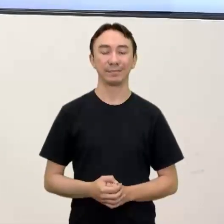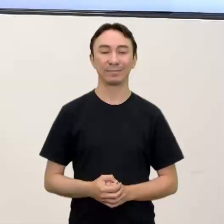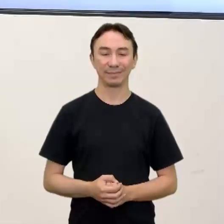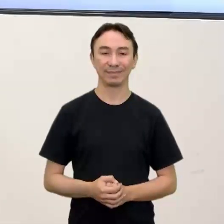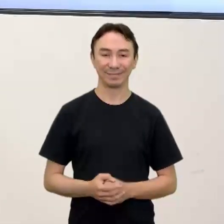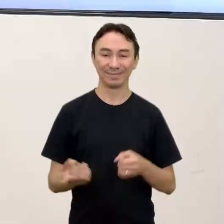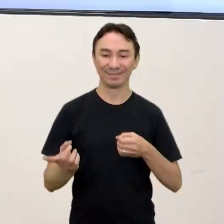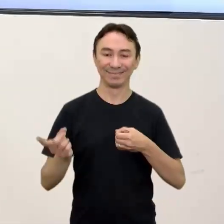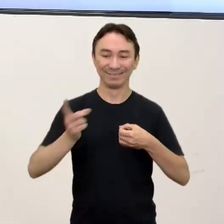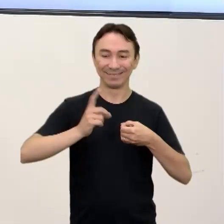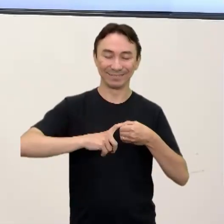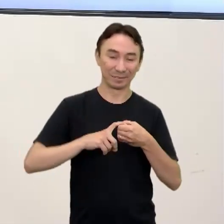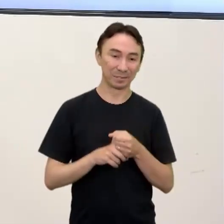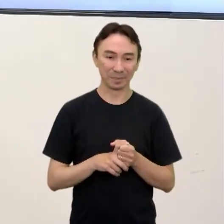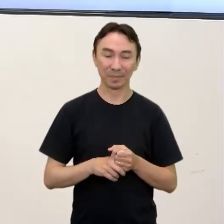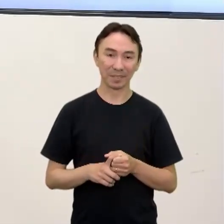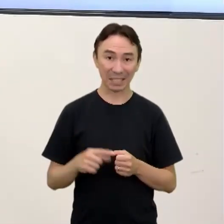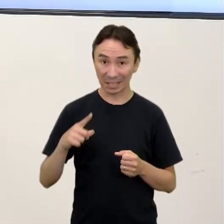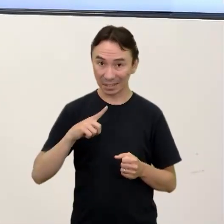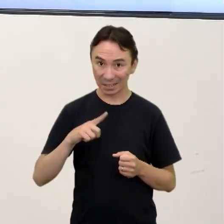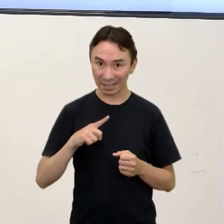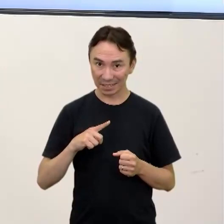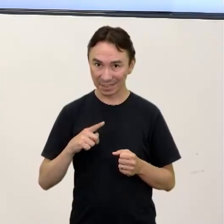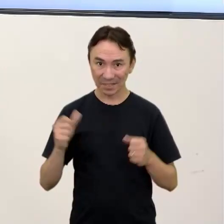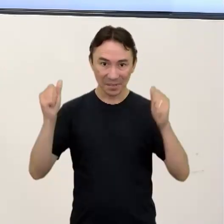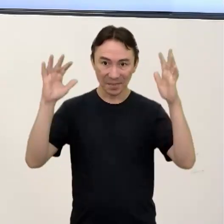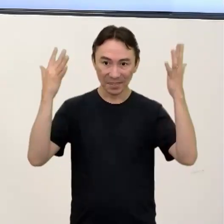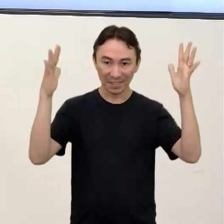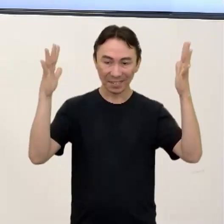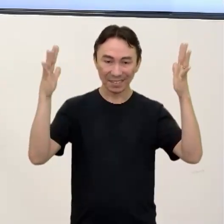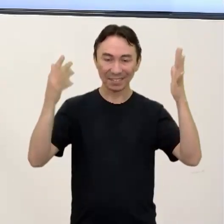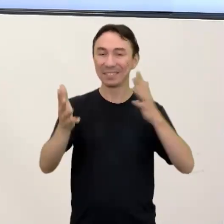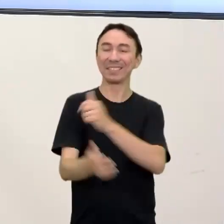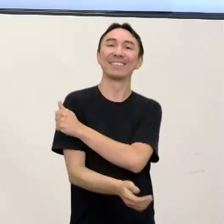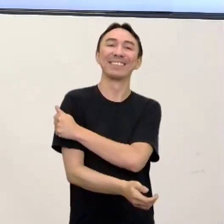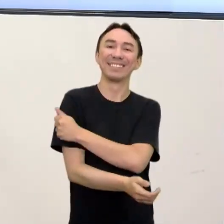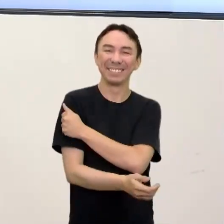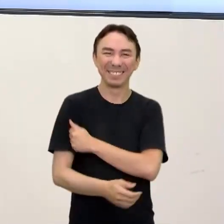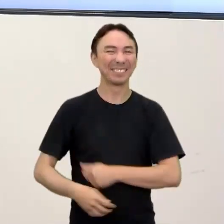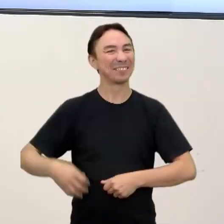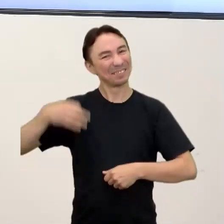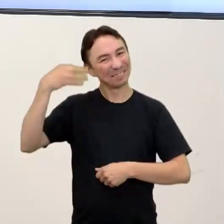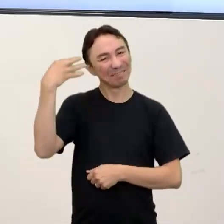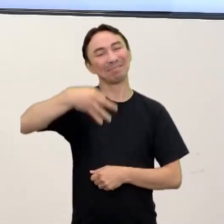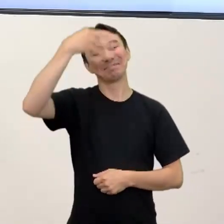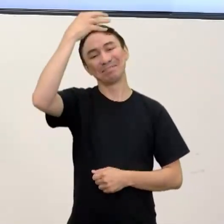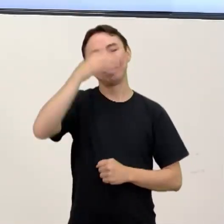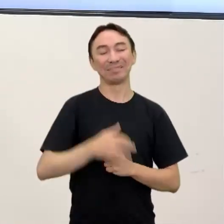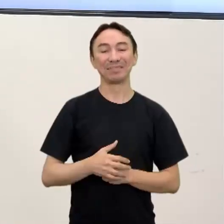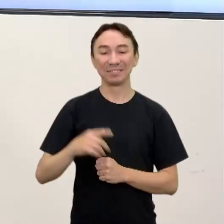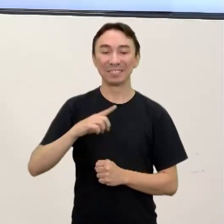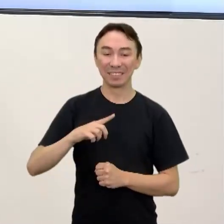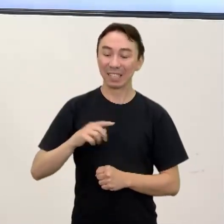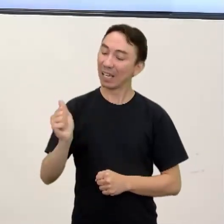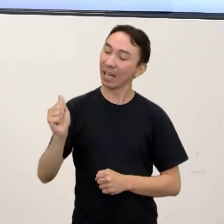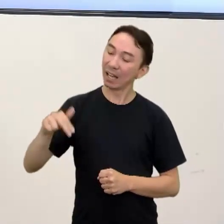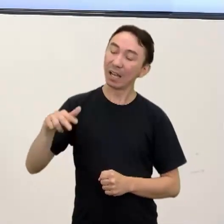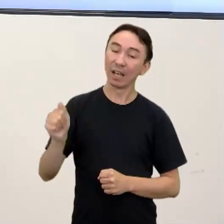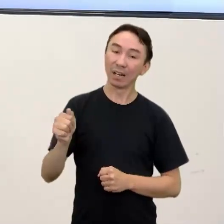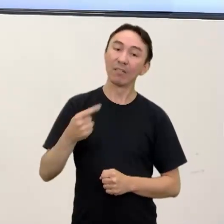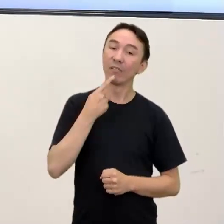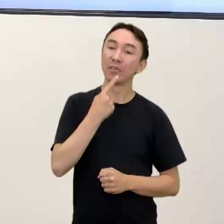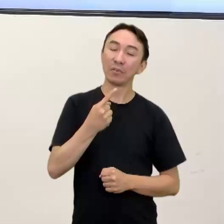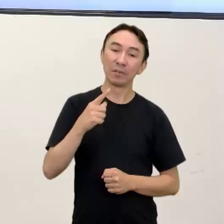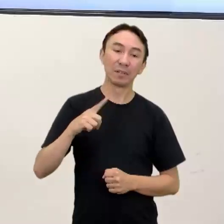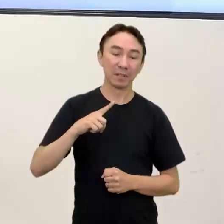Voltamos aqui, eu tô super contente. Tem aplausos aí para os nossos aluninhos, eles estão arrasando aqui no chat, ó. A Ana Júlia falou o seguinte, ele